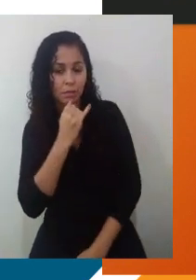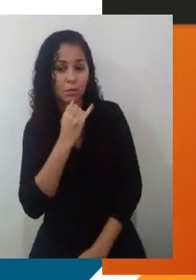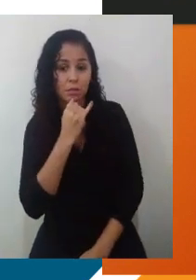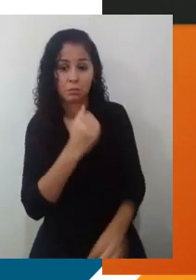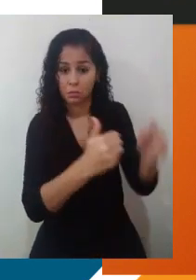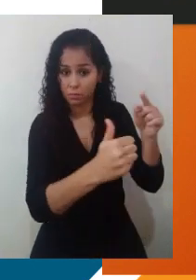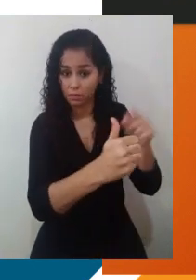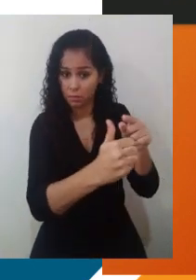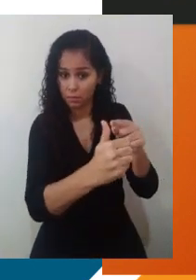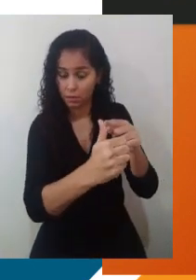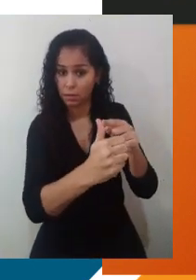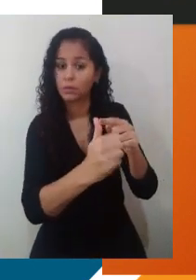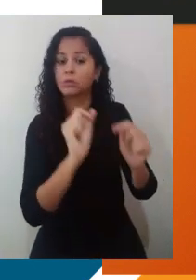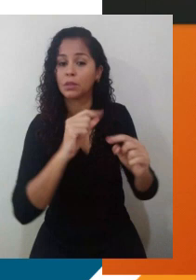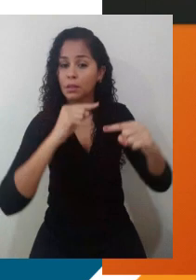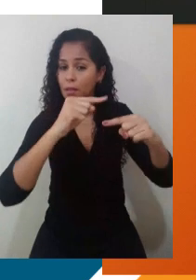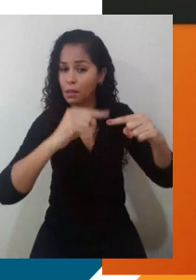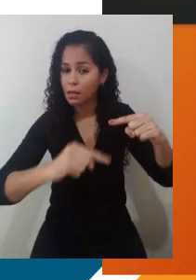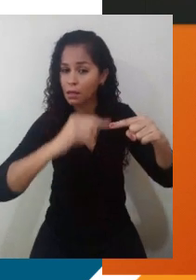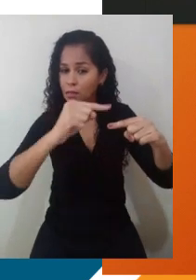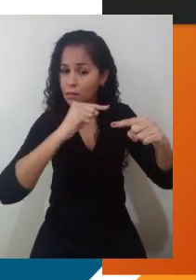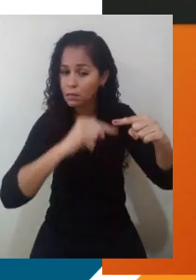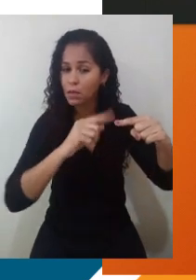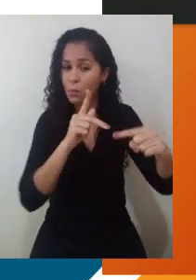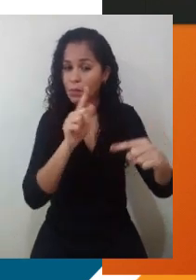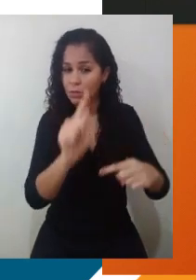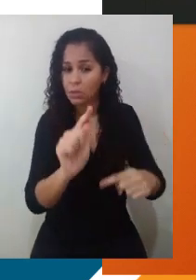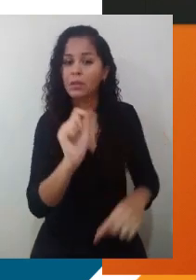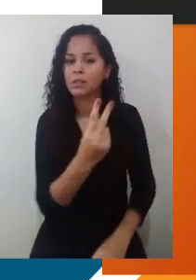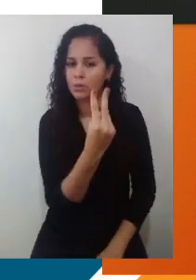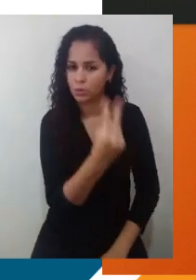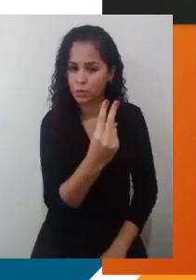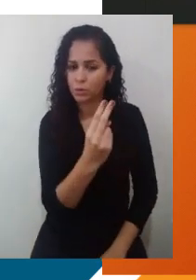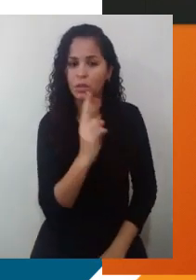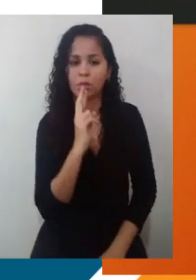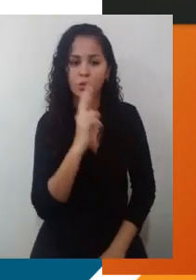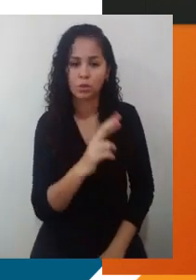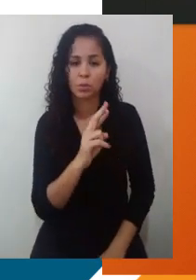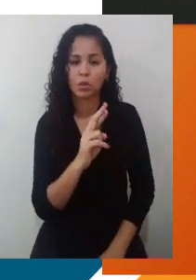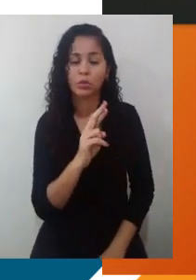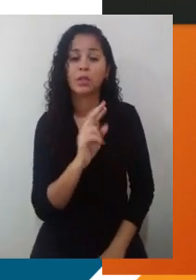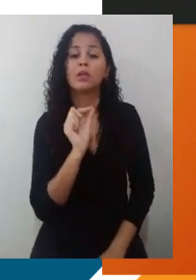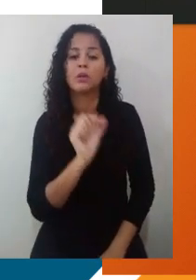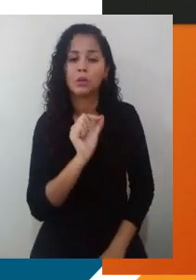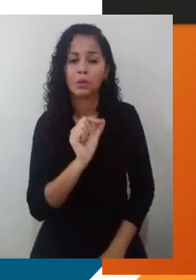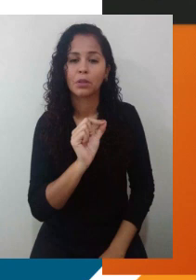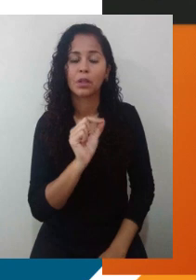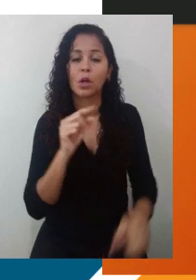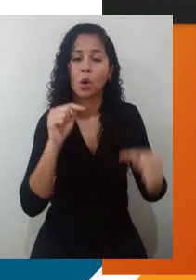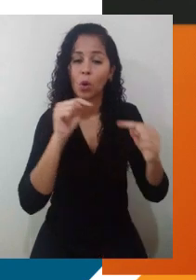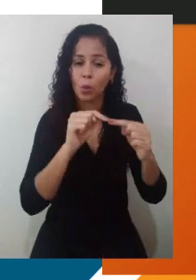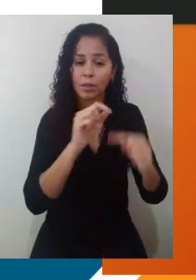exemplo, em que a razão da progressão era 2, o resultado final correspondeu a AN mais